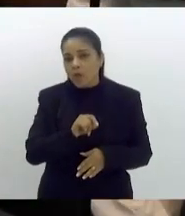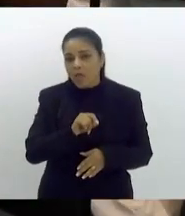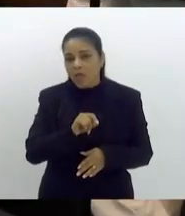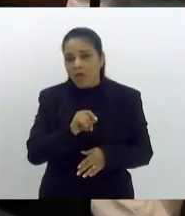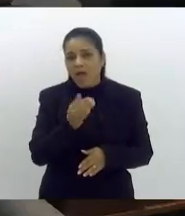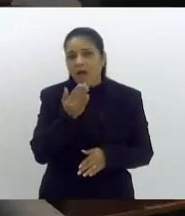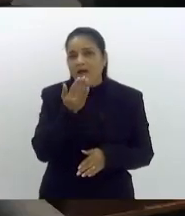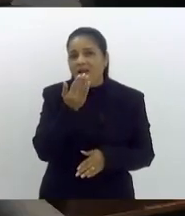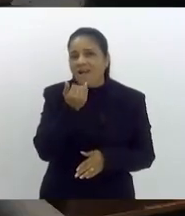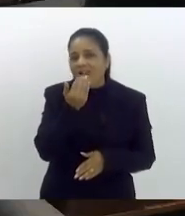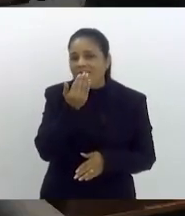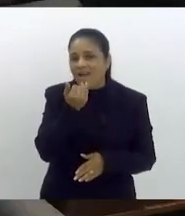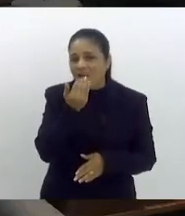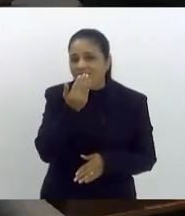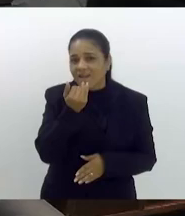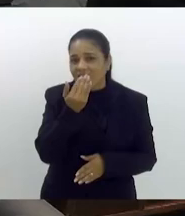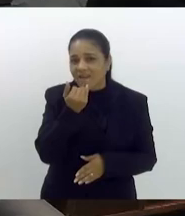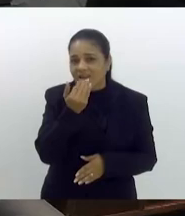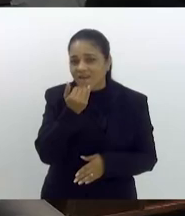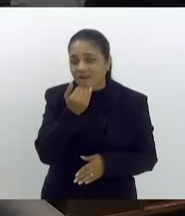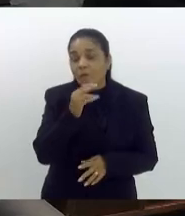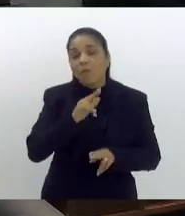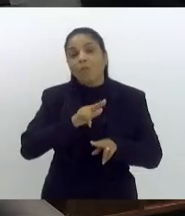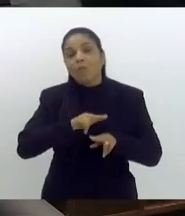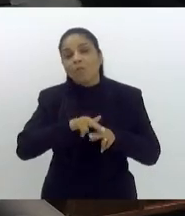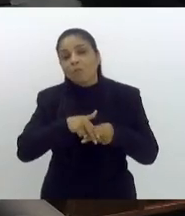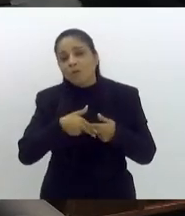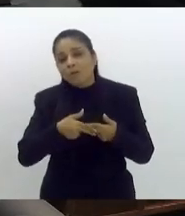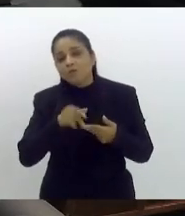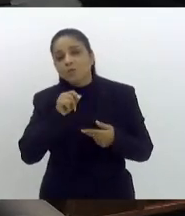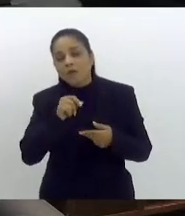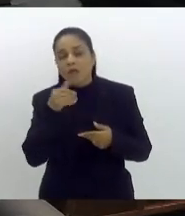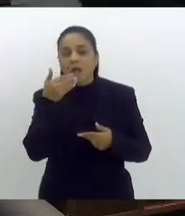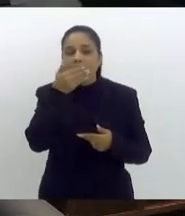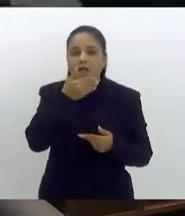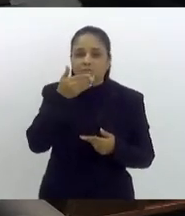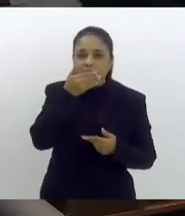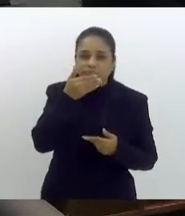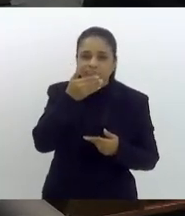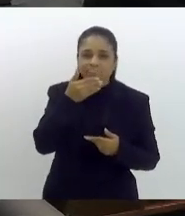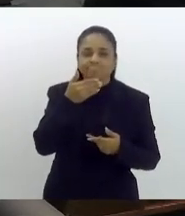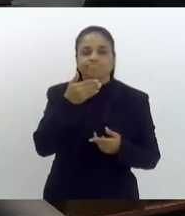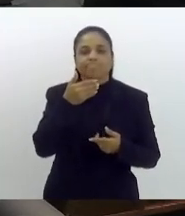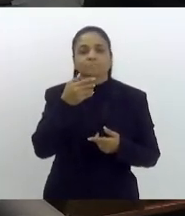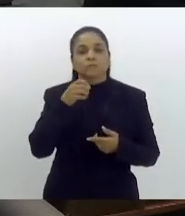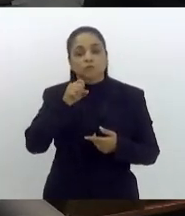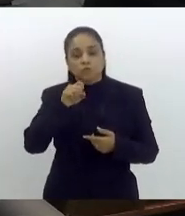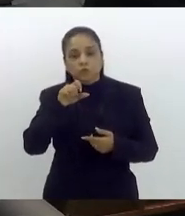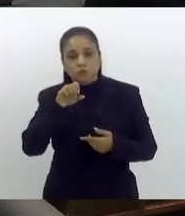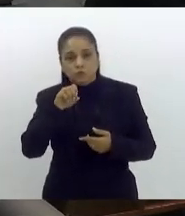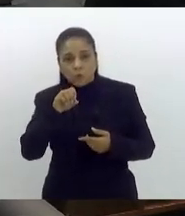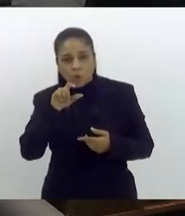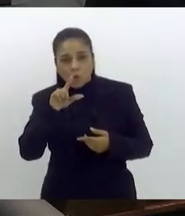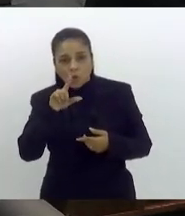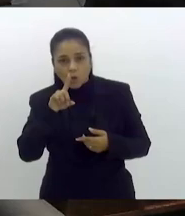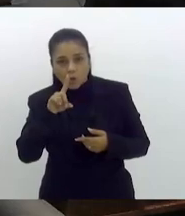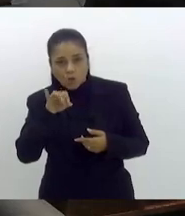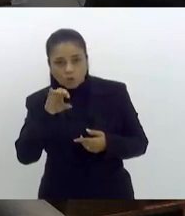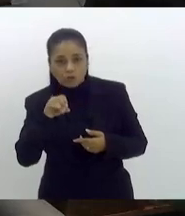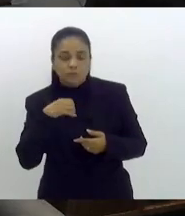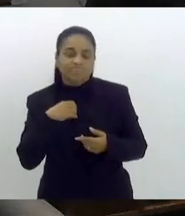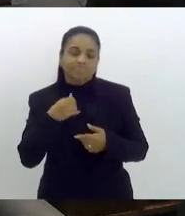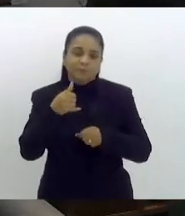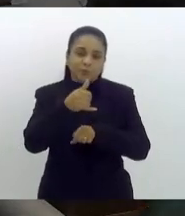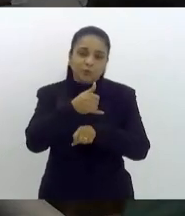vem da alimentação exatamente por causa do excesso de Açúcar o excesso de sódio o excesso de gordura